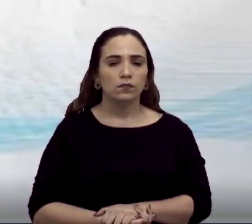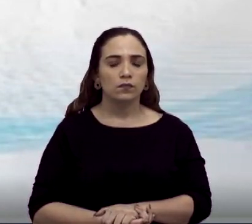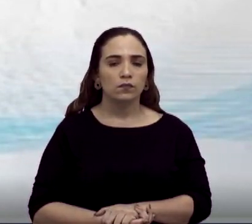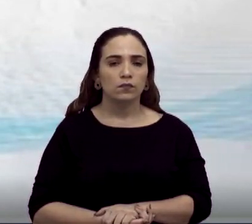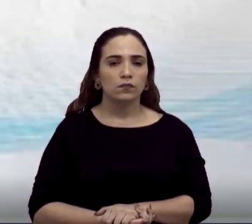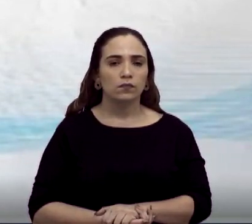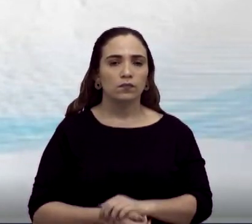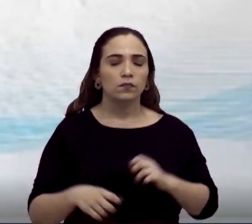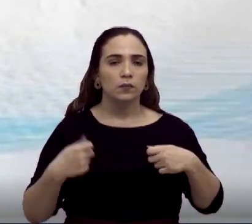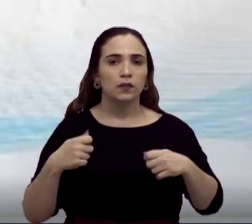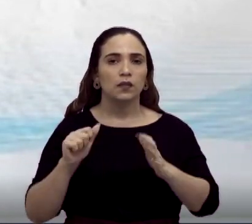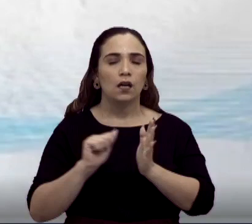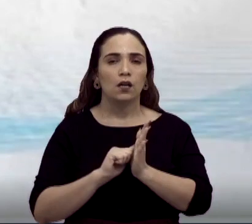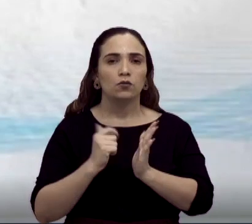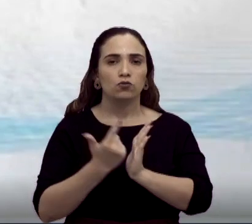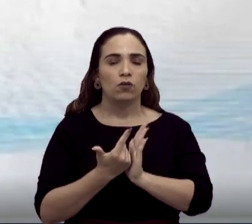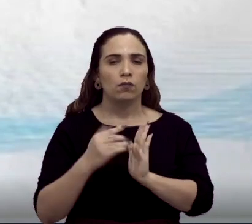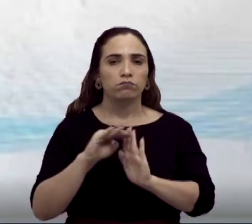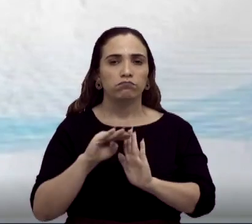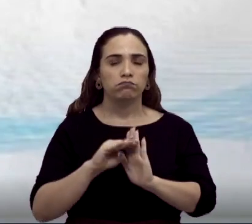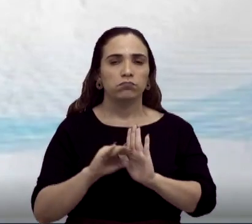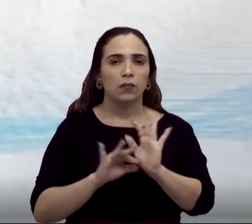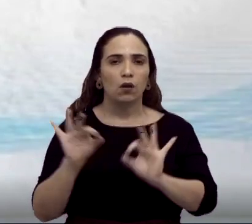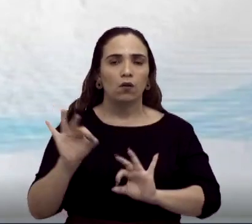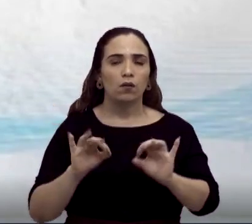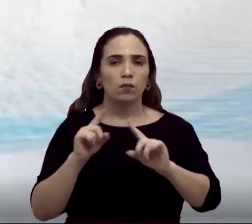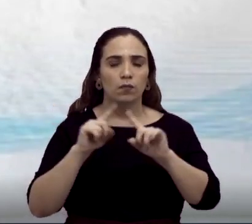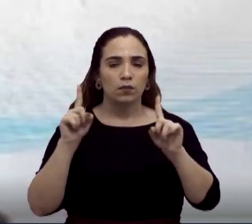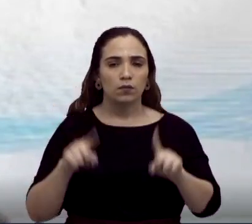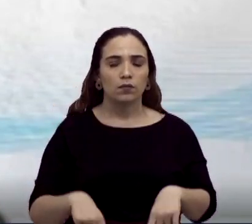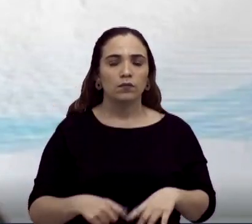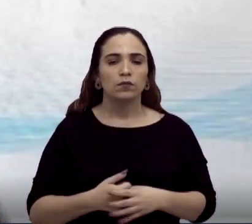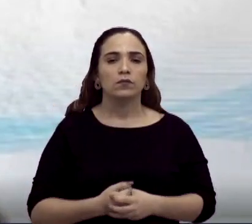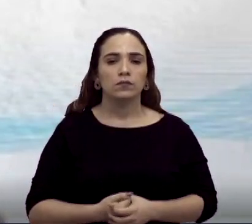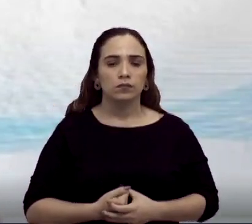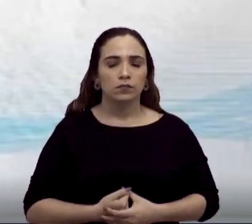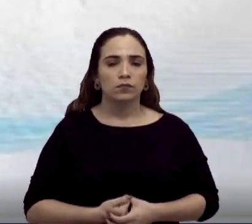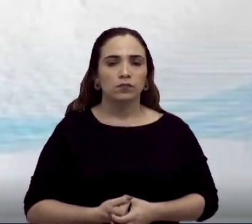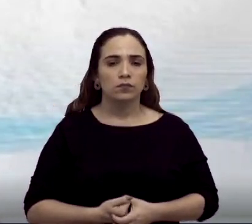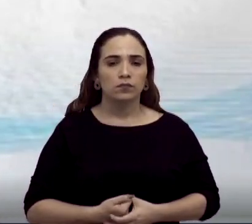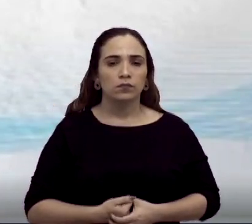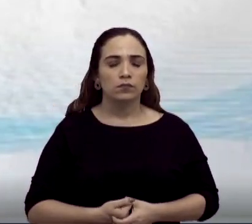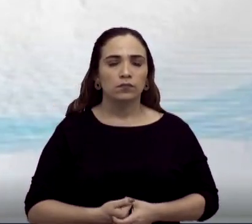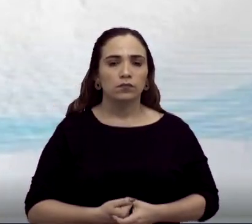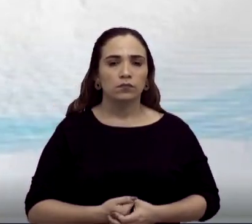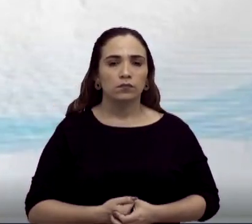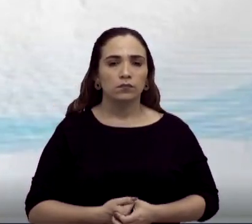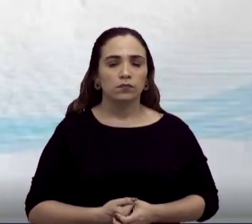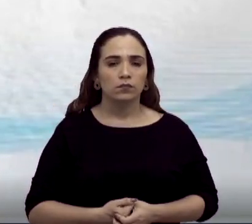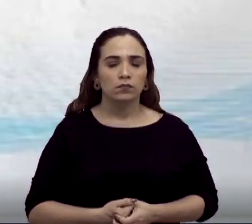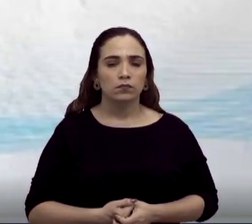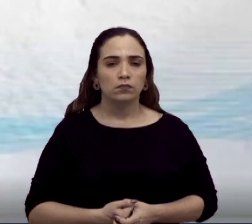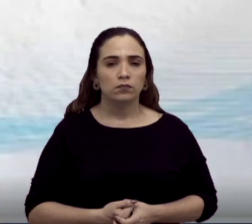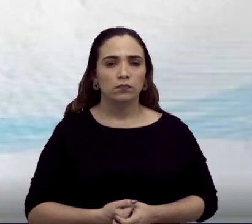própria participação por resultado da participação popular. Ótima pergunta, Paulo Sérgio. Eu amo essa pergunta,